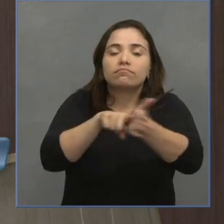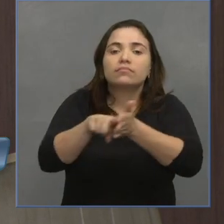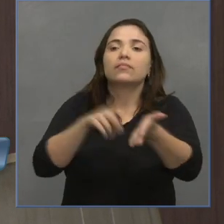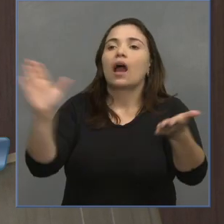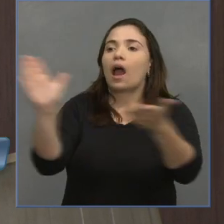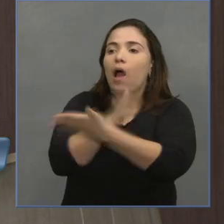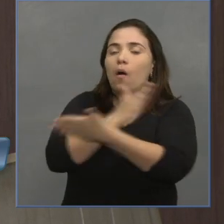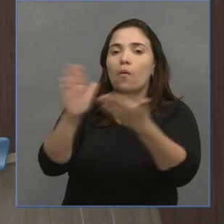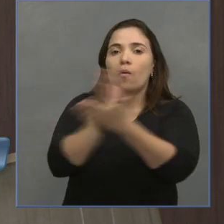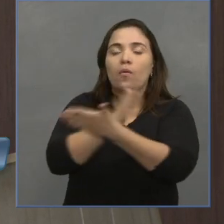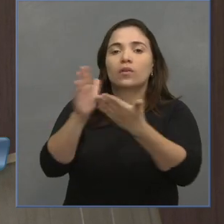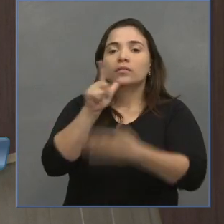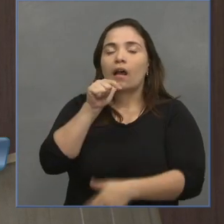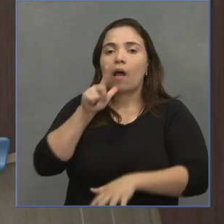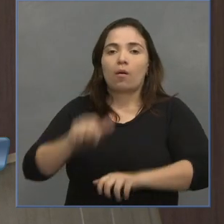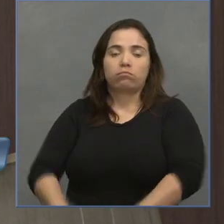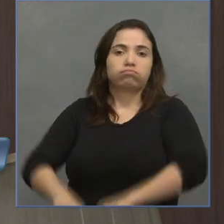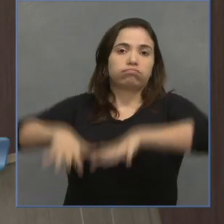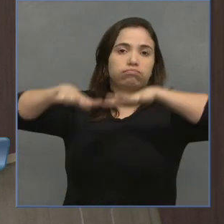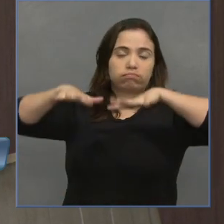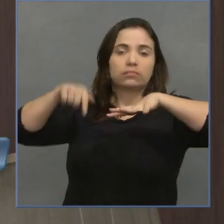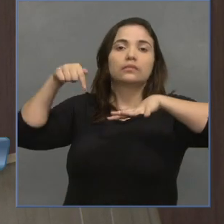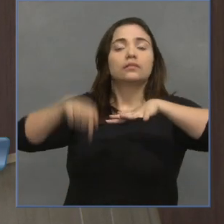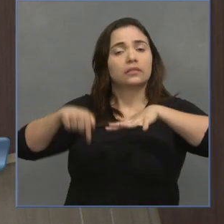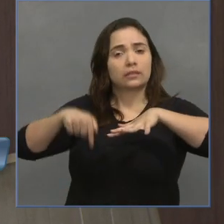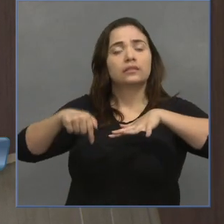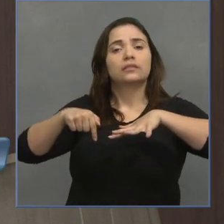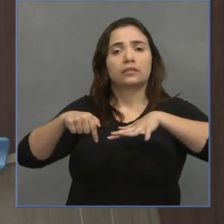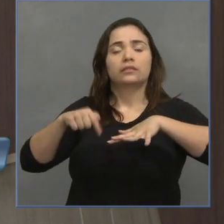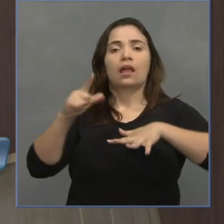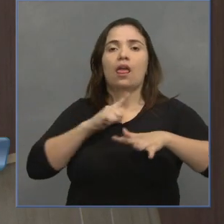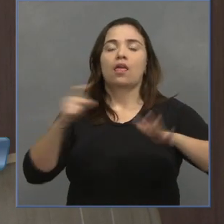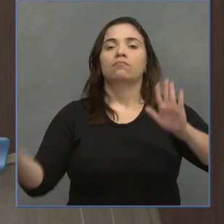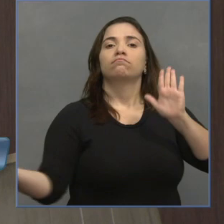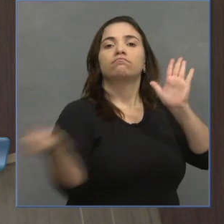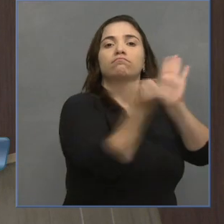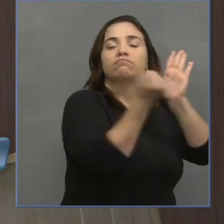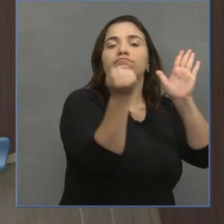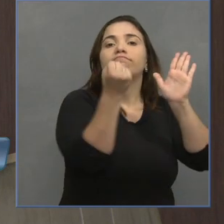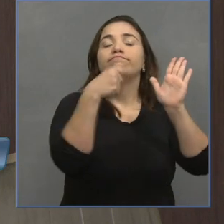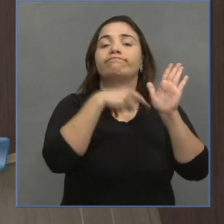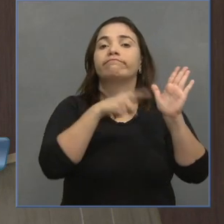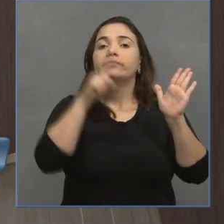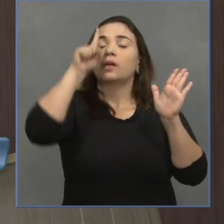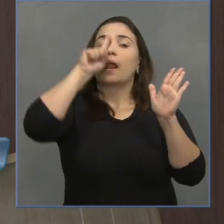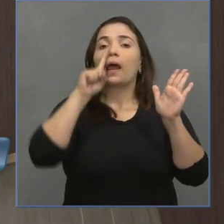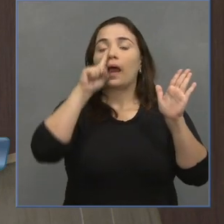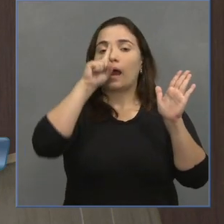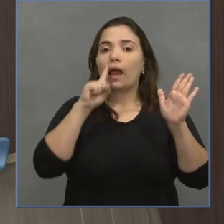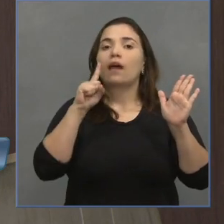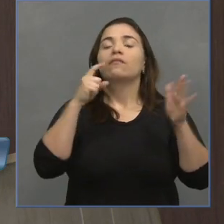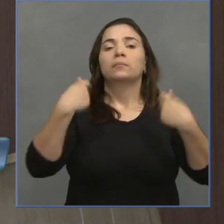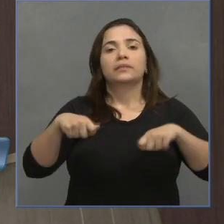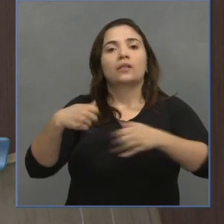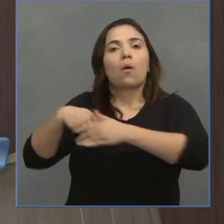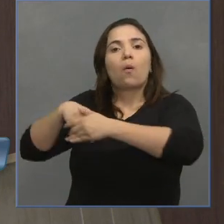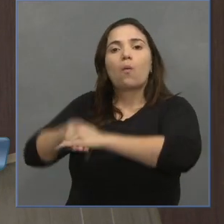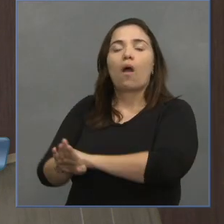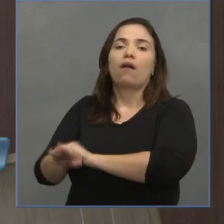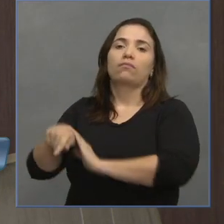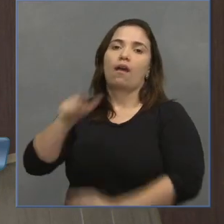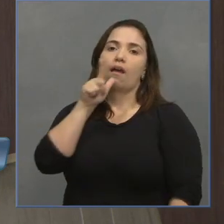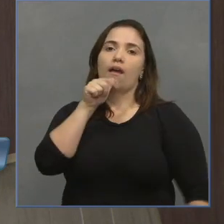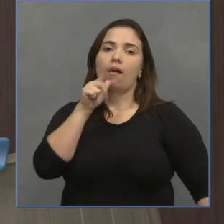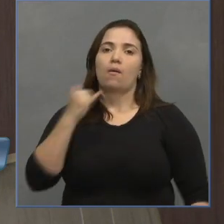hoje, inclusive, uma classificação mais gravosa, no sentido de guardar esta água, guardar a qualidade desta